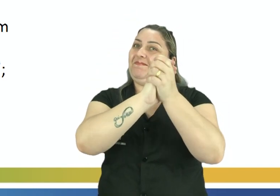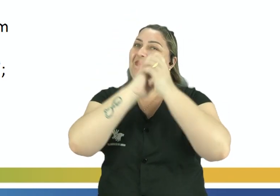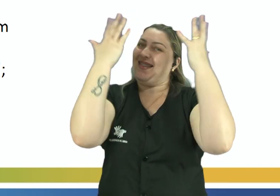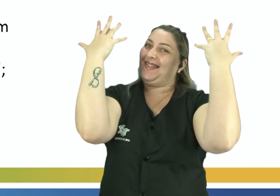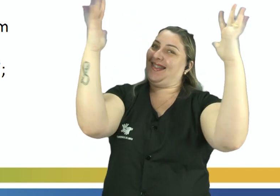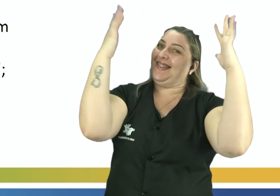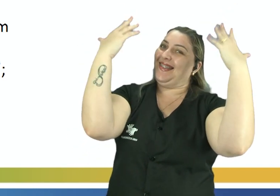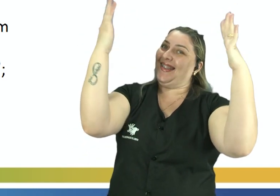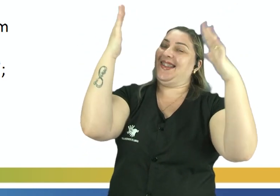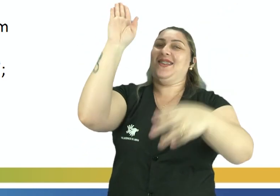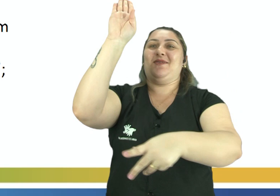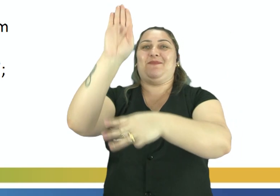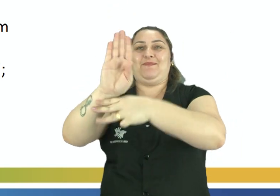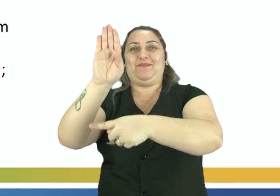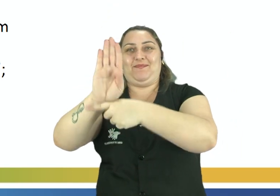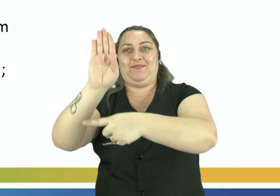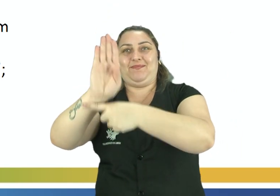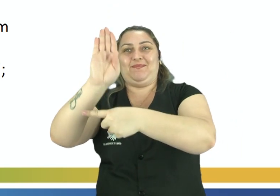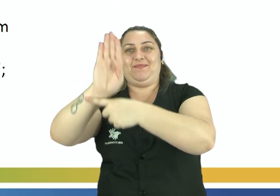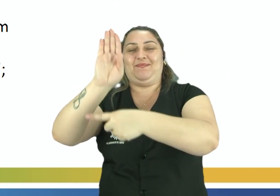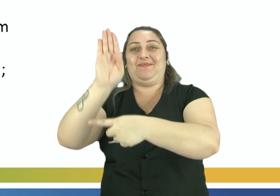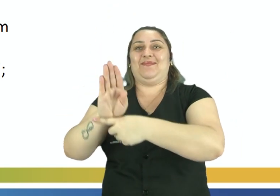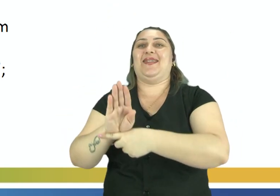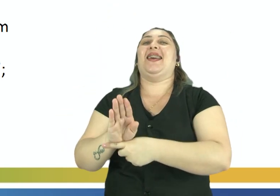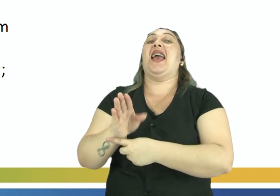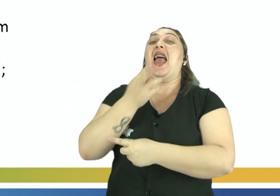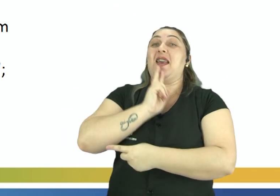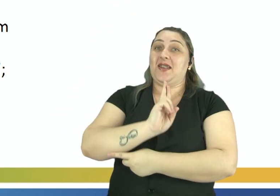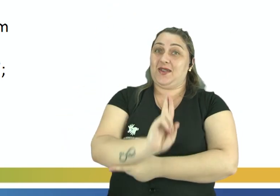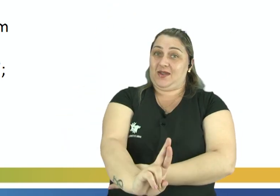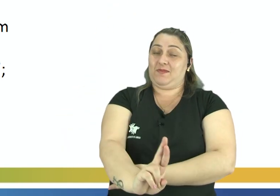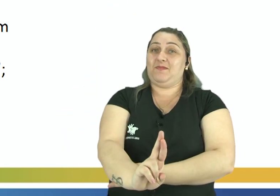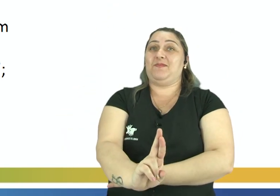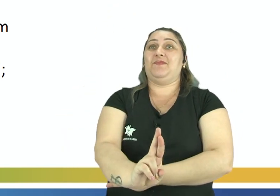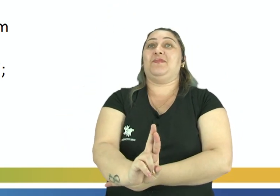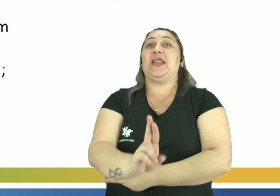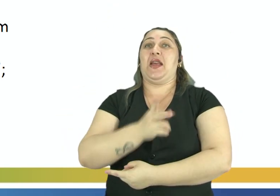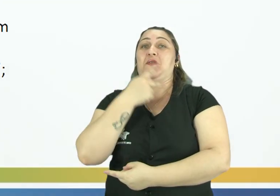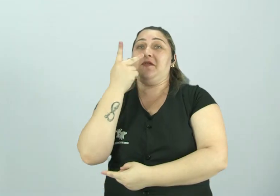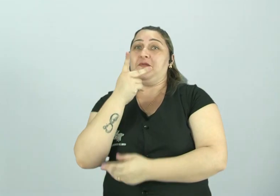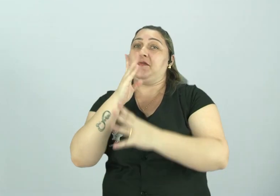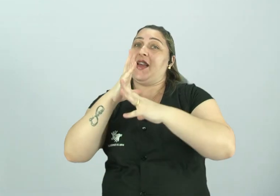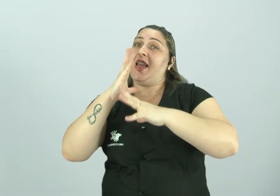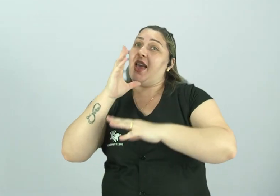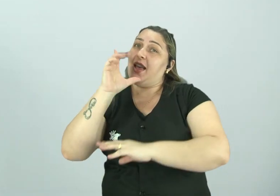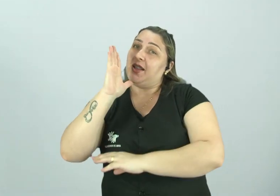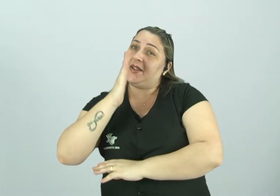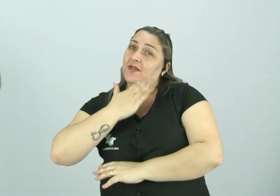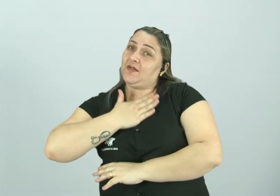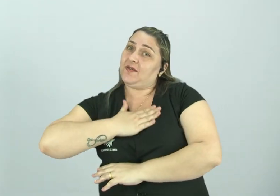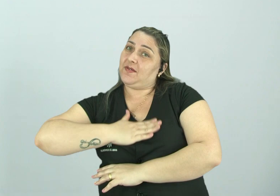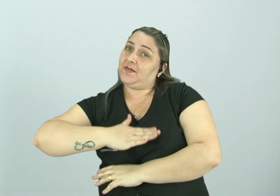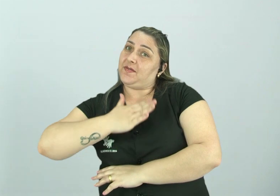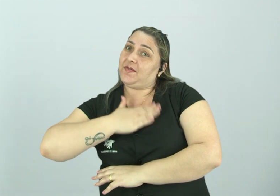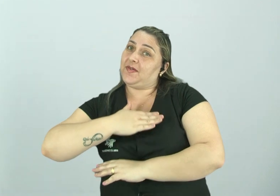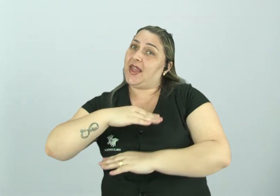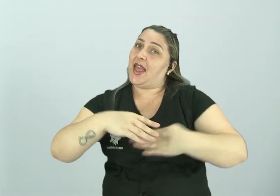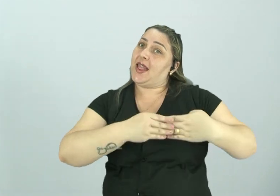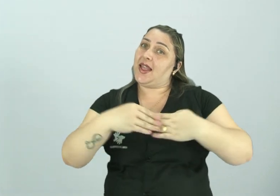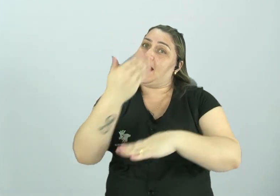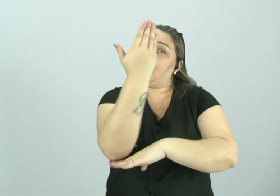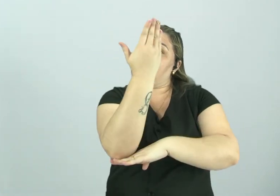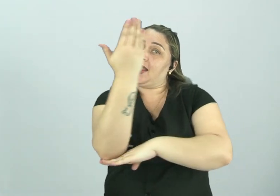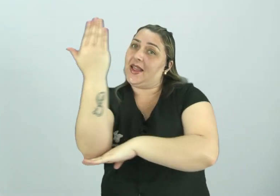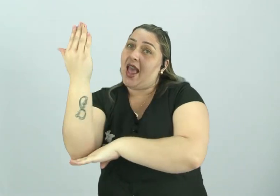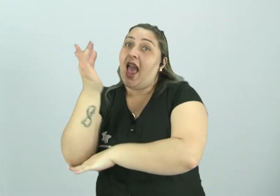certo, é letra B, parabéns! Então a resposta é: fale com suavidade e carregue um